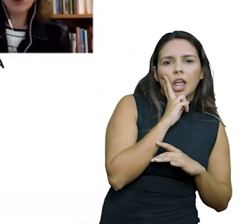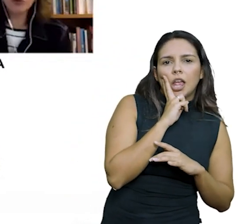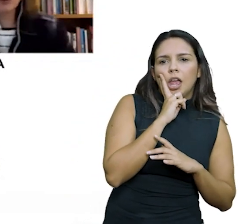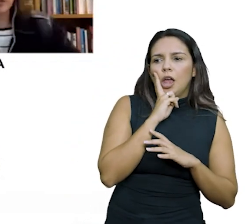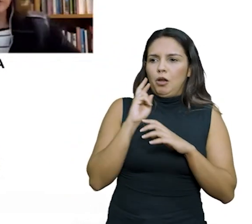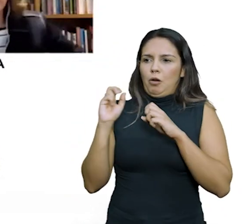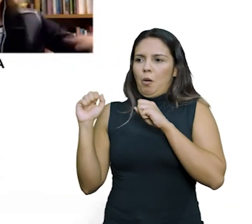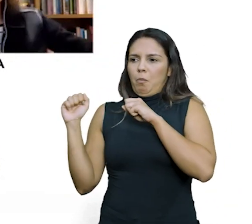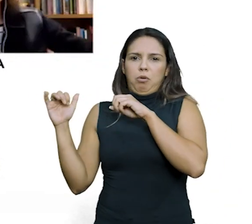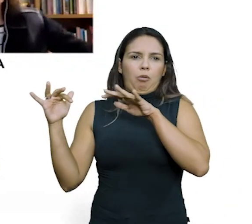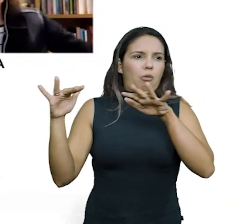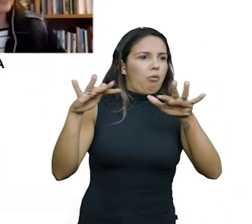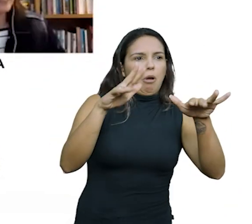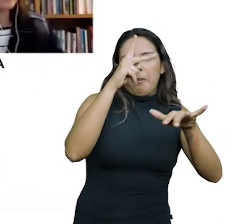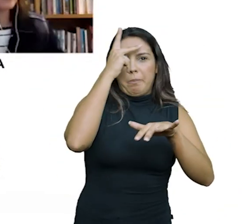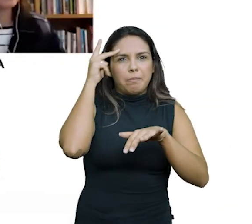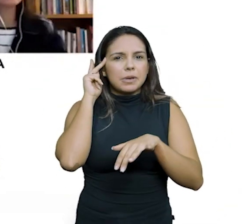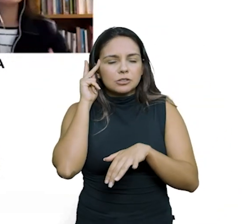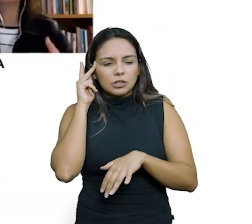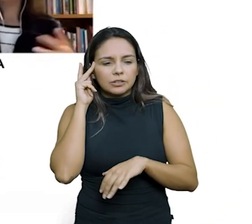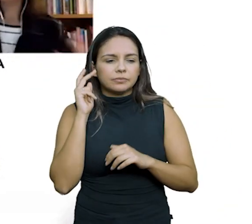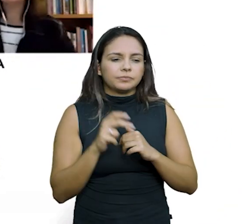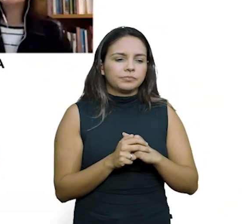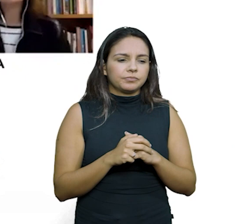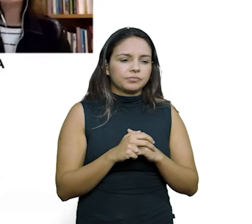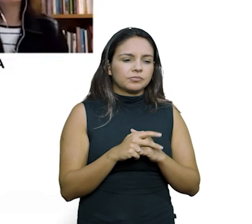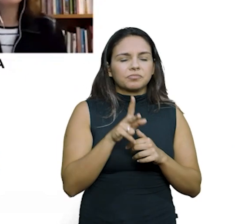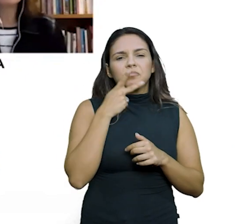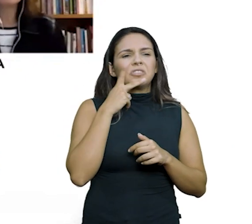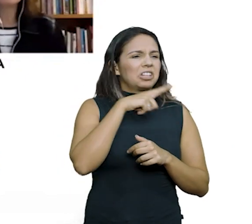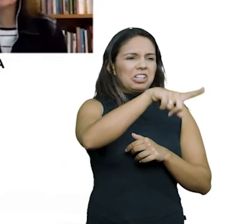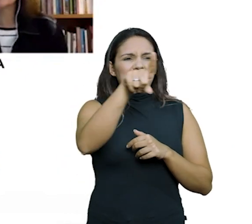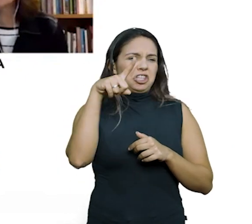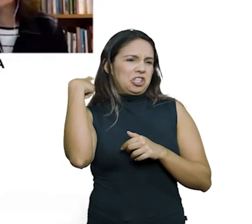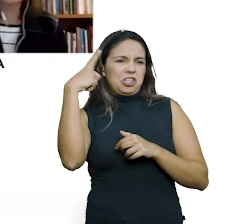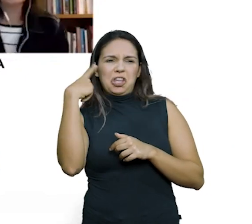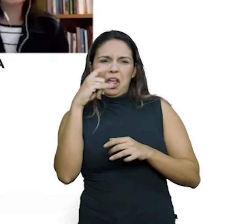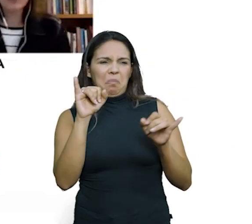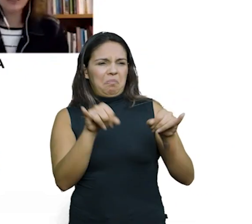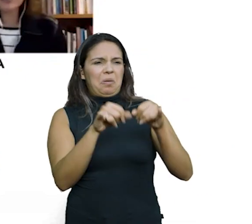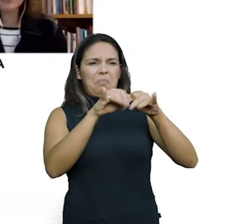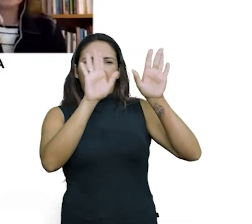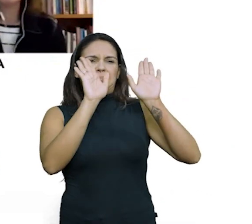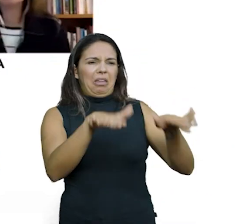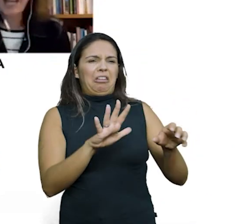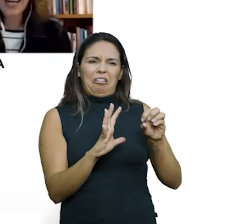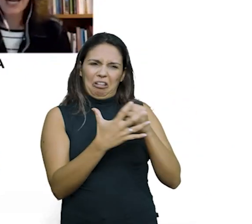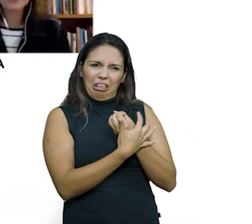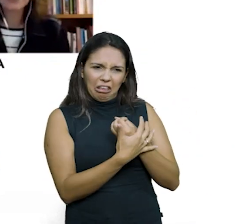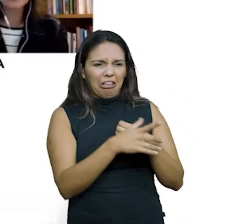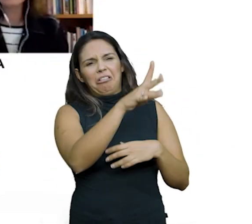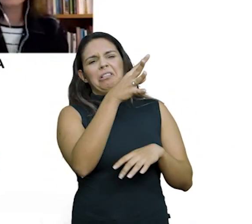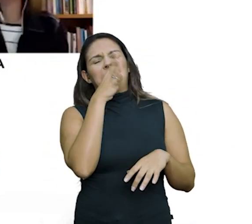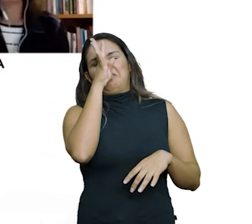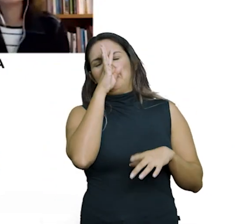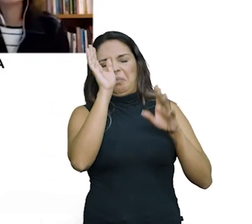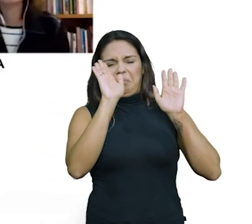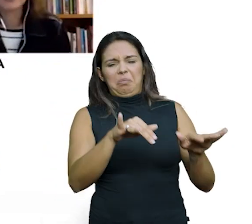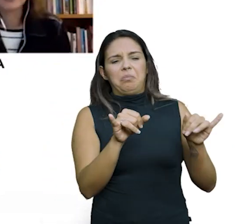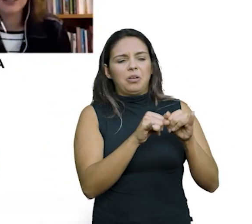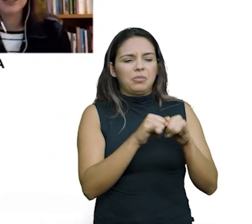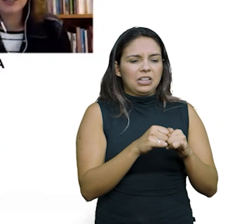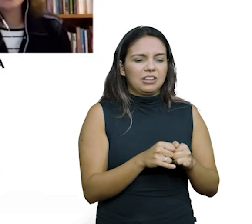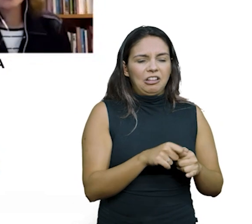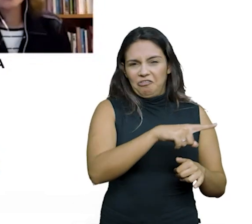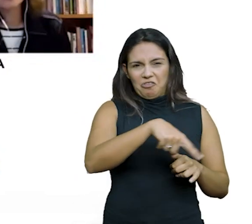com aglomeração, e falando, vocês estão com neura, isso é bobagem, vocês estão exagerando.